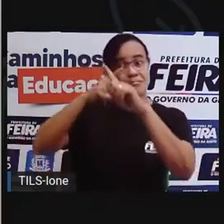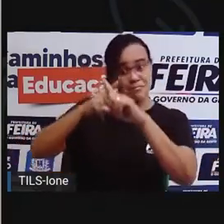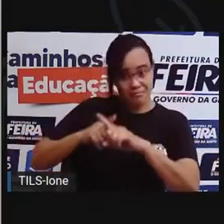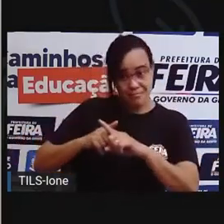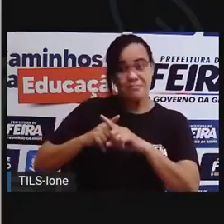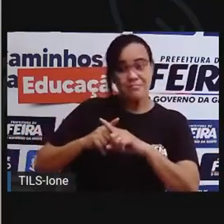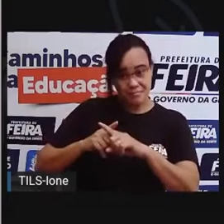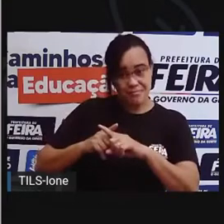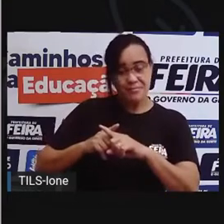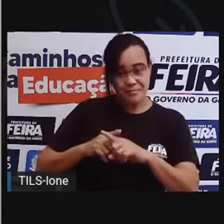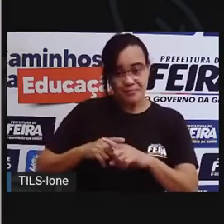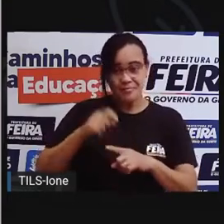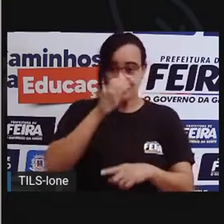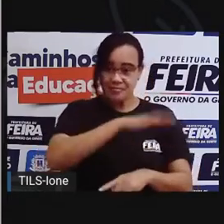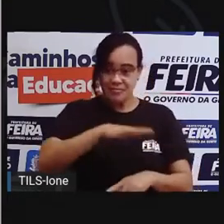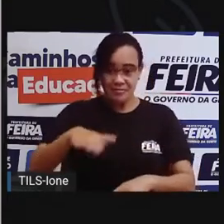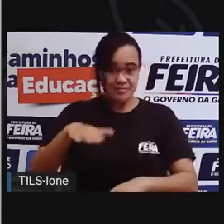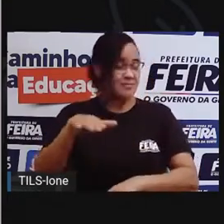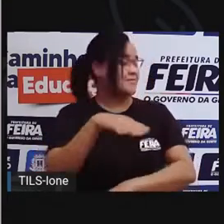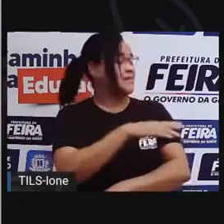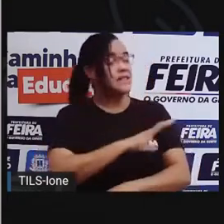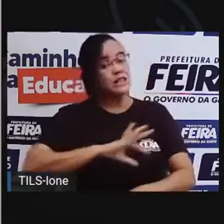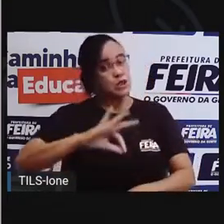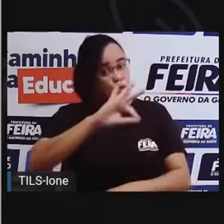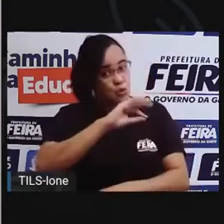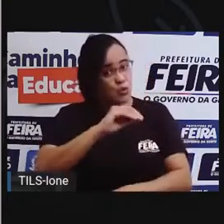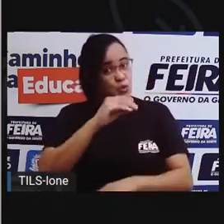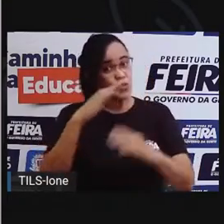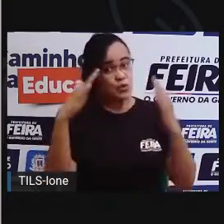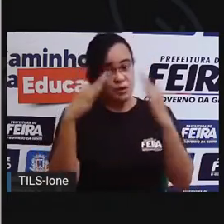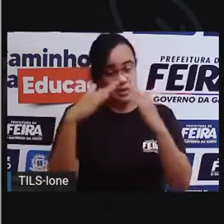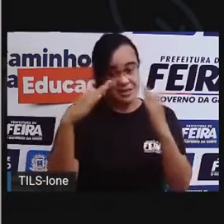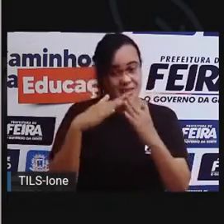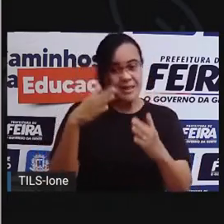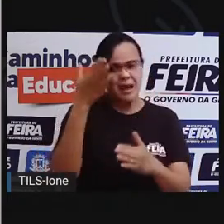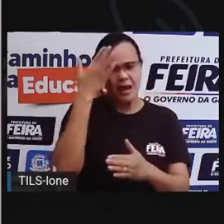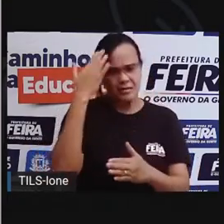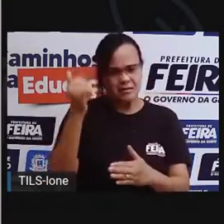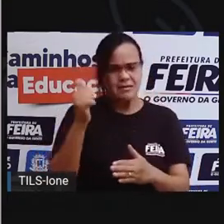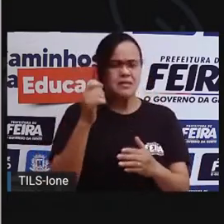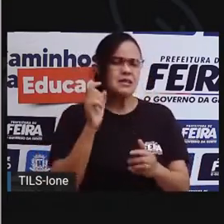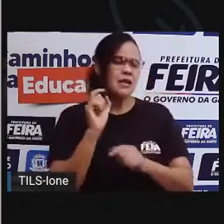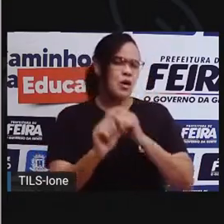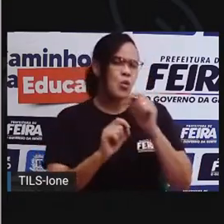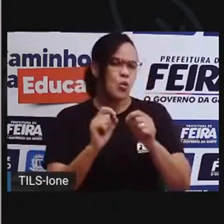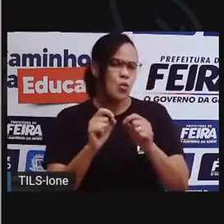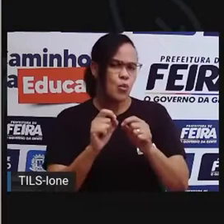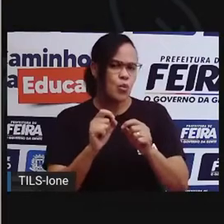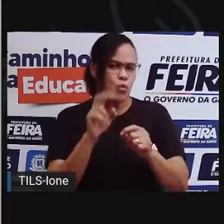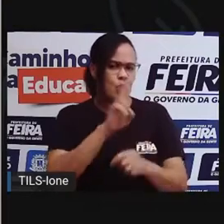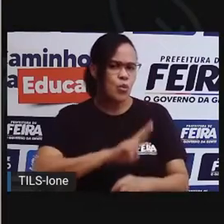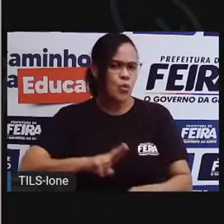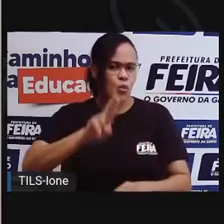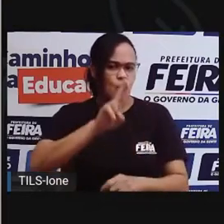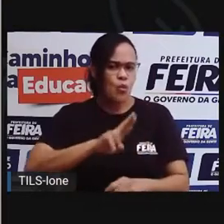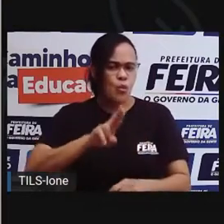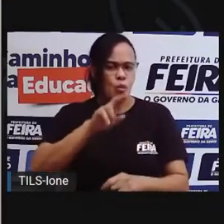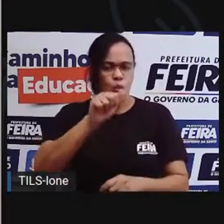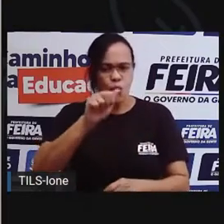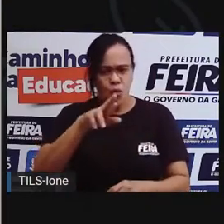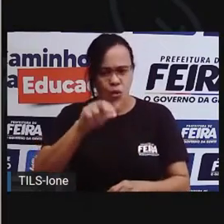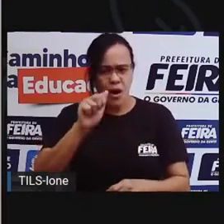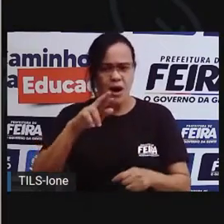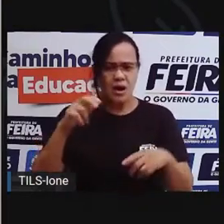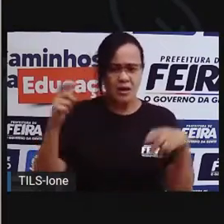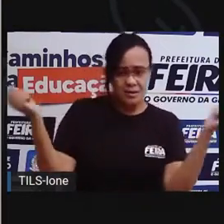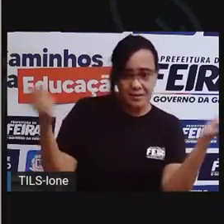Desafio. A meninada de casa quer saber se dá para tocar usando o ar. Dá sim